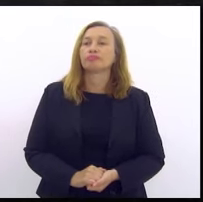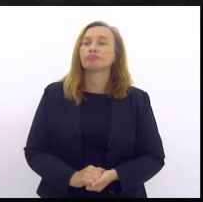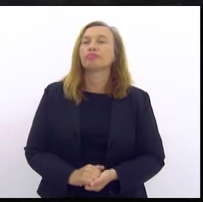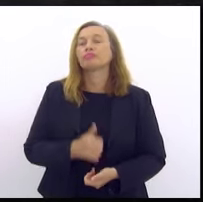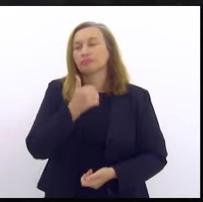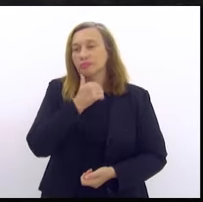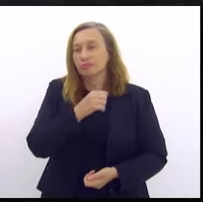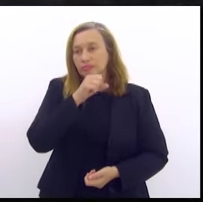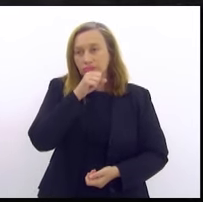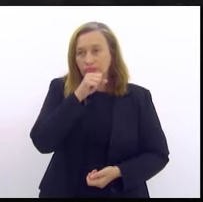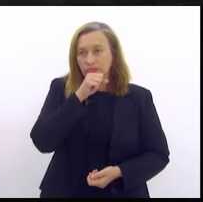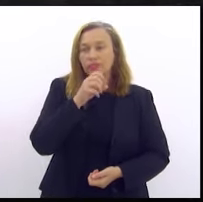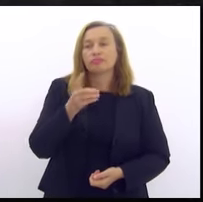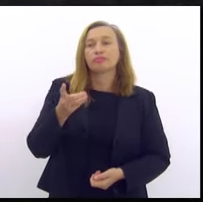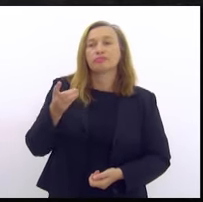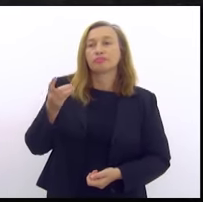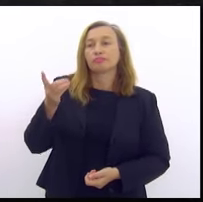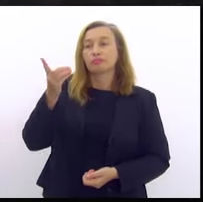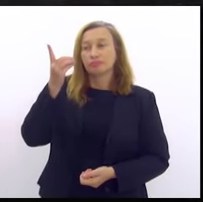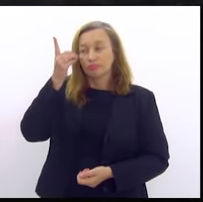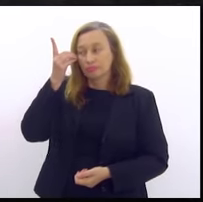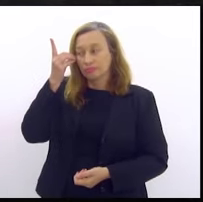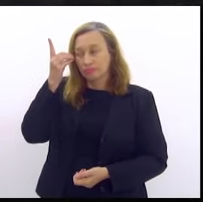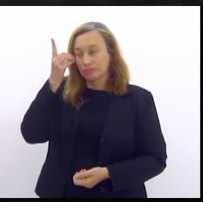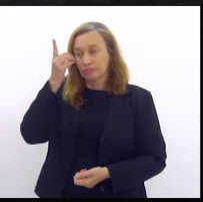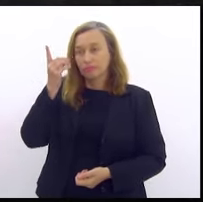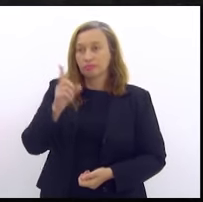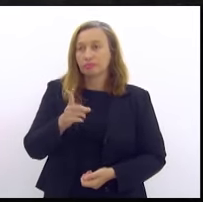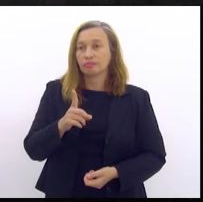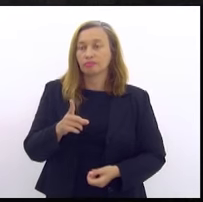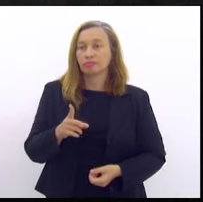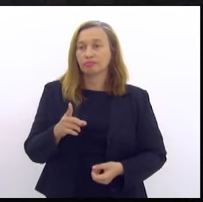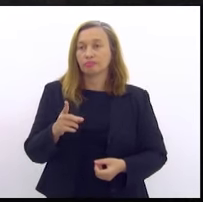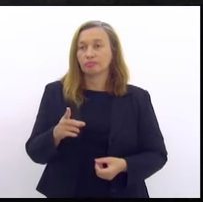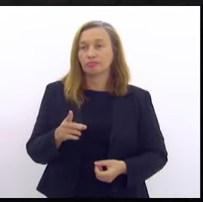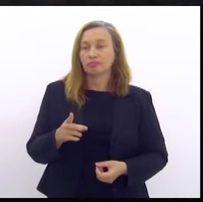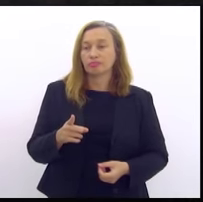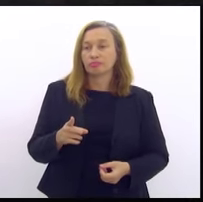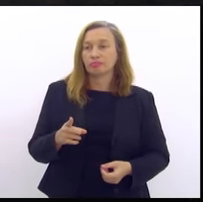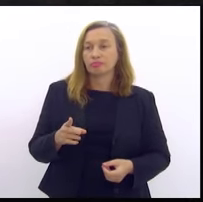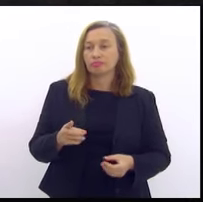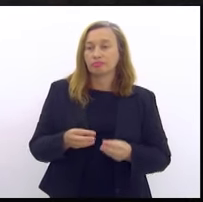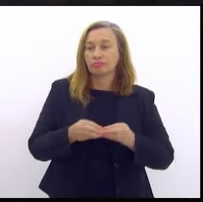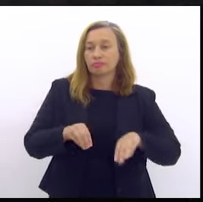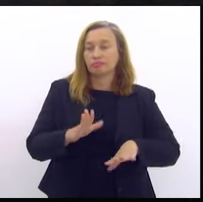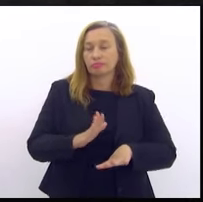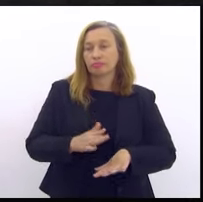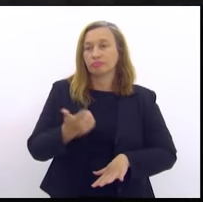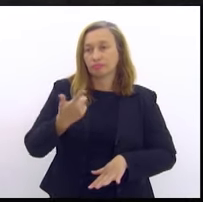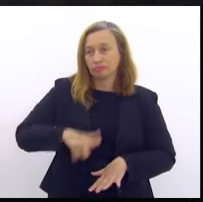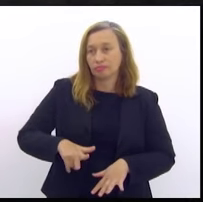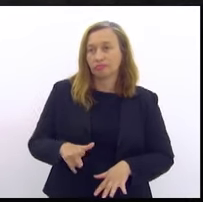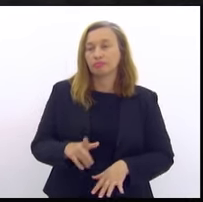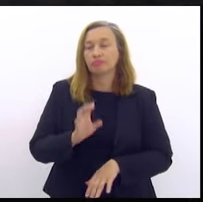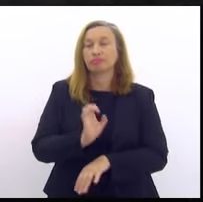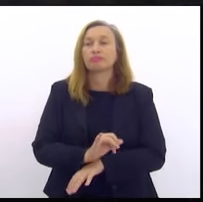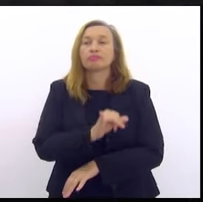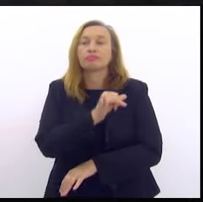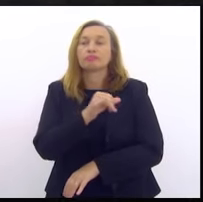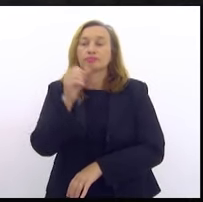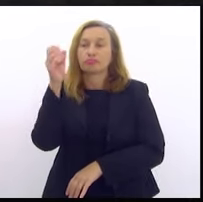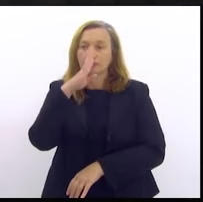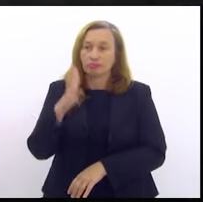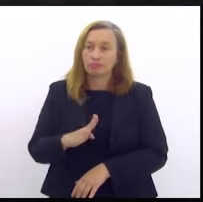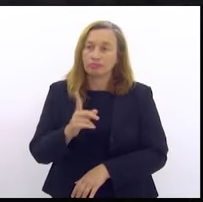com síndrome de Down não sejam penalizadas mais uma vez, visto que o Estado brasileiro não